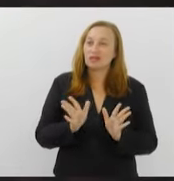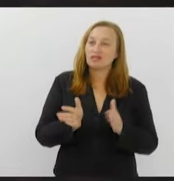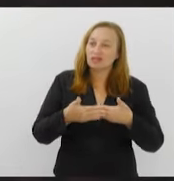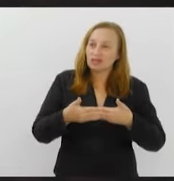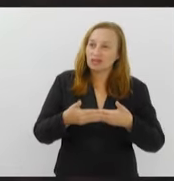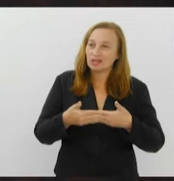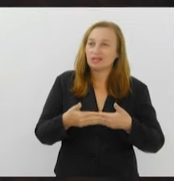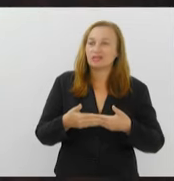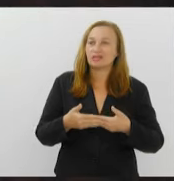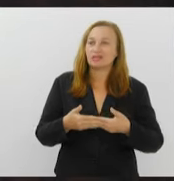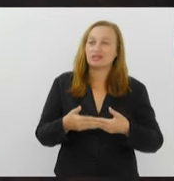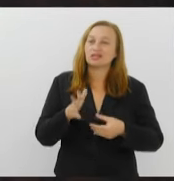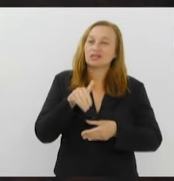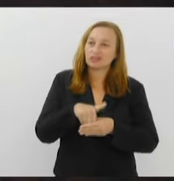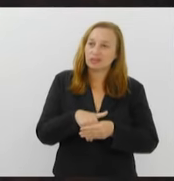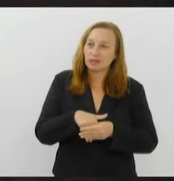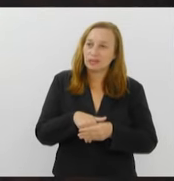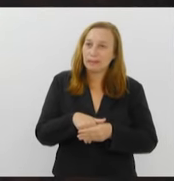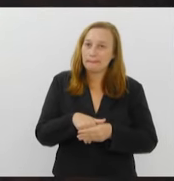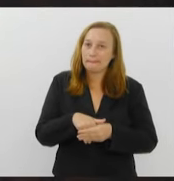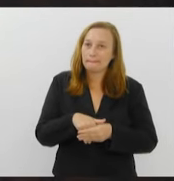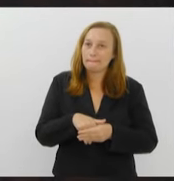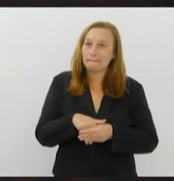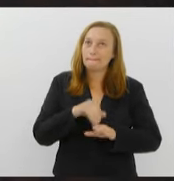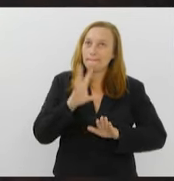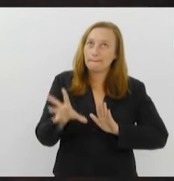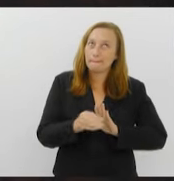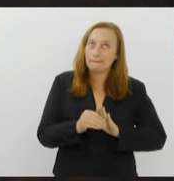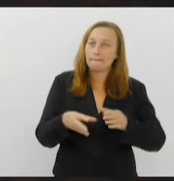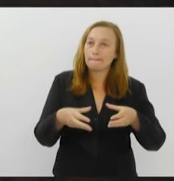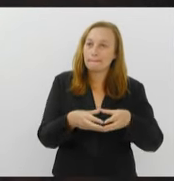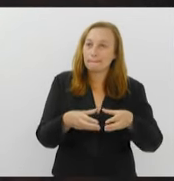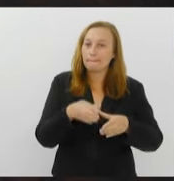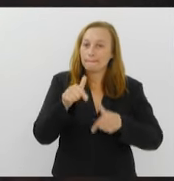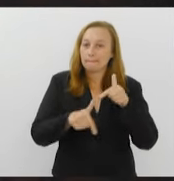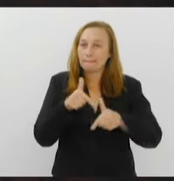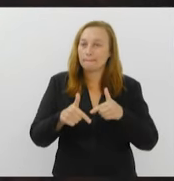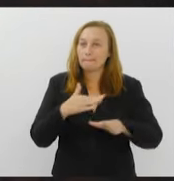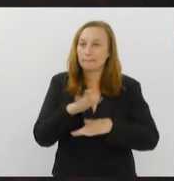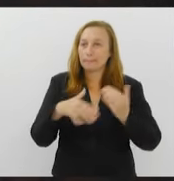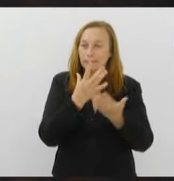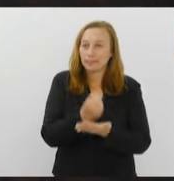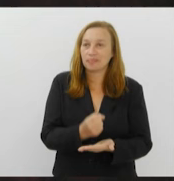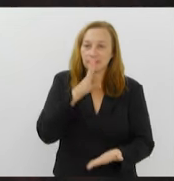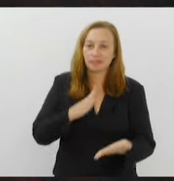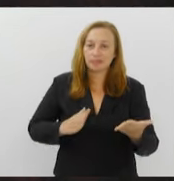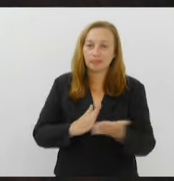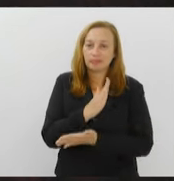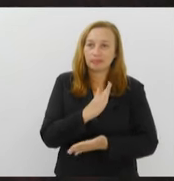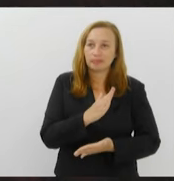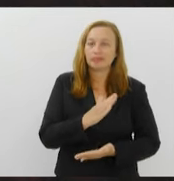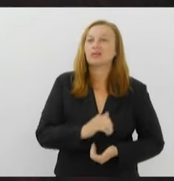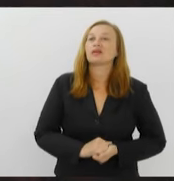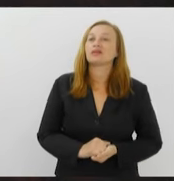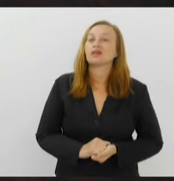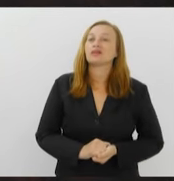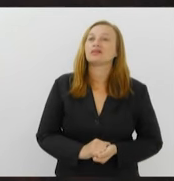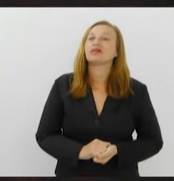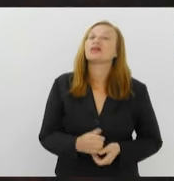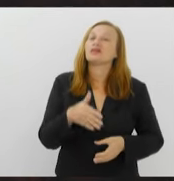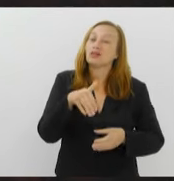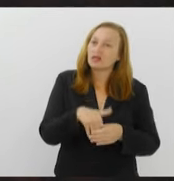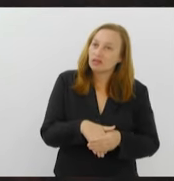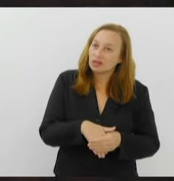encerrada a discussão. Em votação, as emendas da Comissão de Trabalho. Os senhores que aprovam, permaneçam como estão. Aprovado.